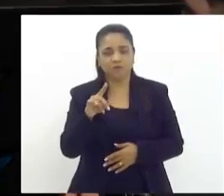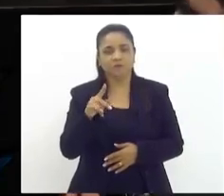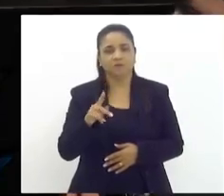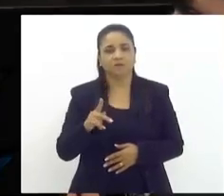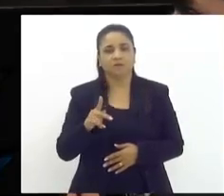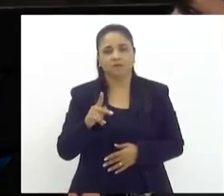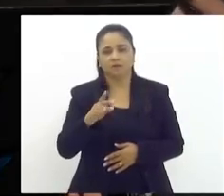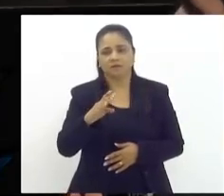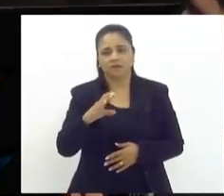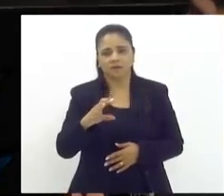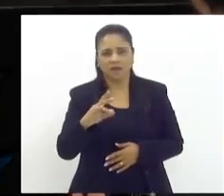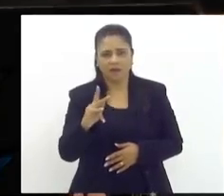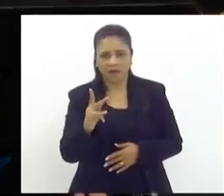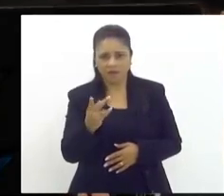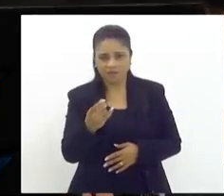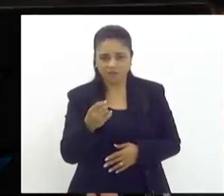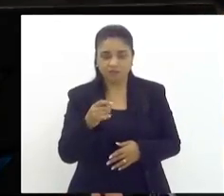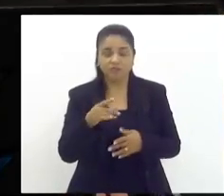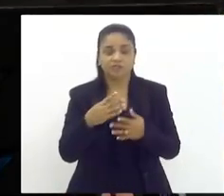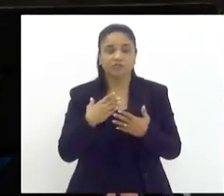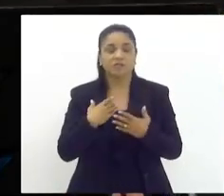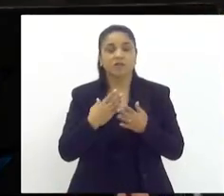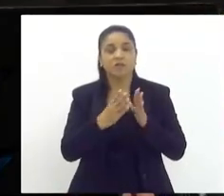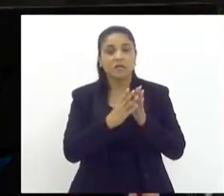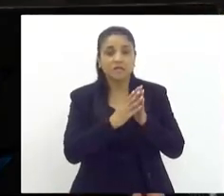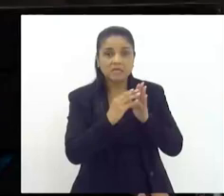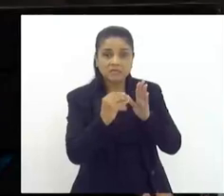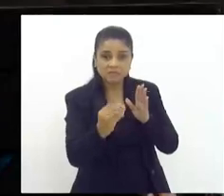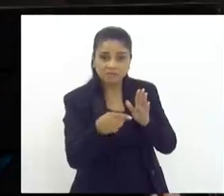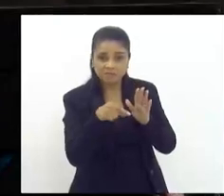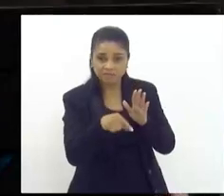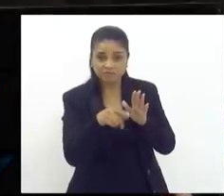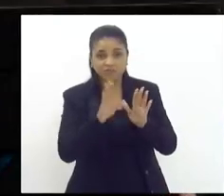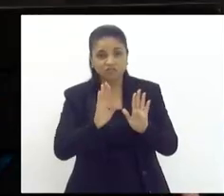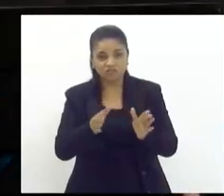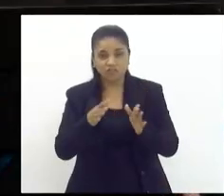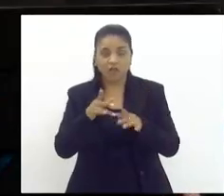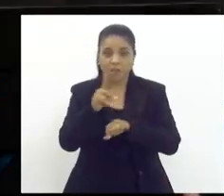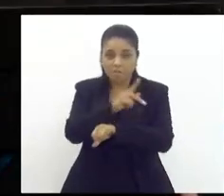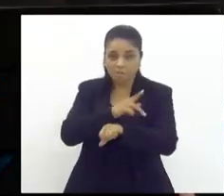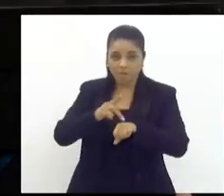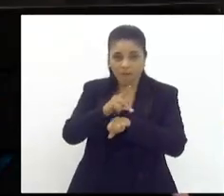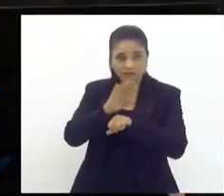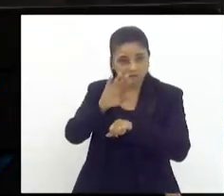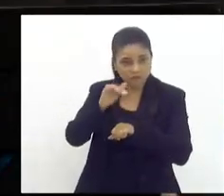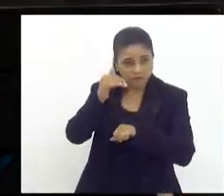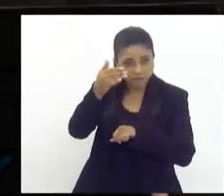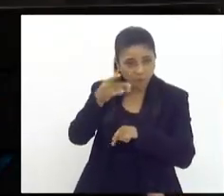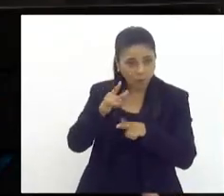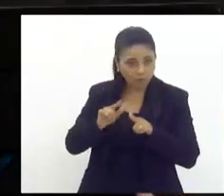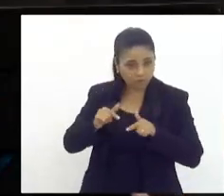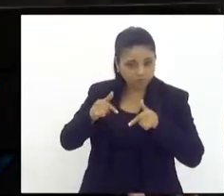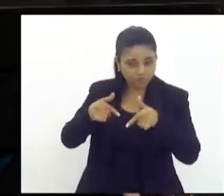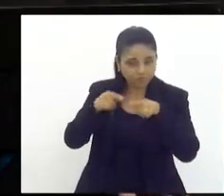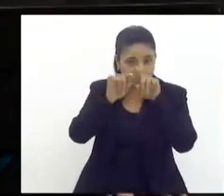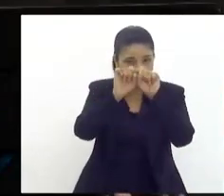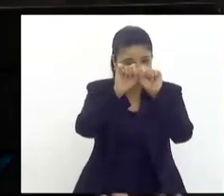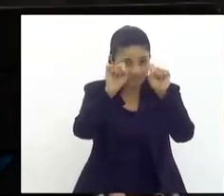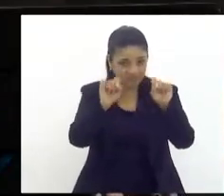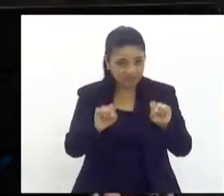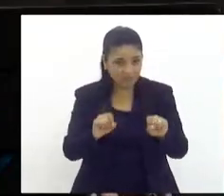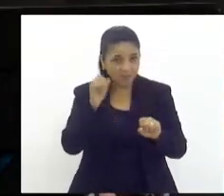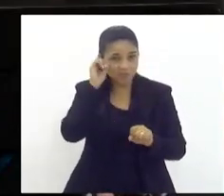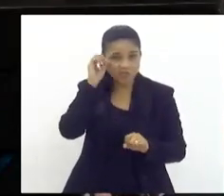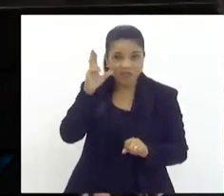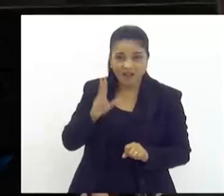da nossa população A exemplo do que já funciona em todos os países e é um sistema de alerta